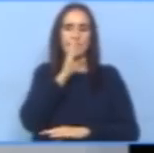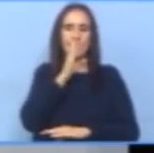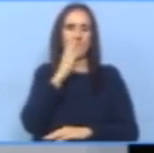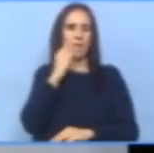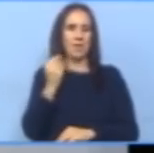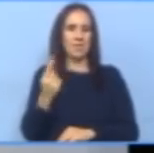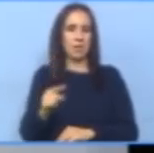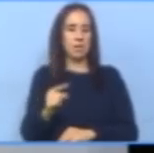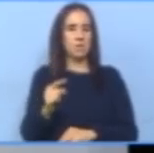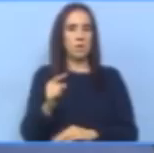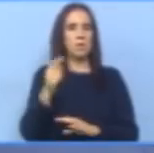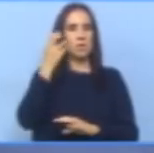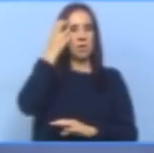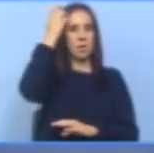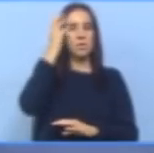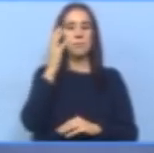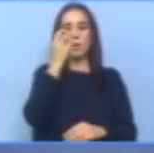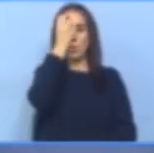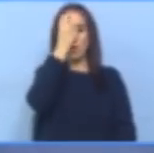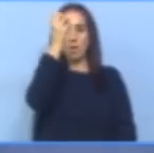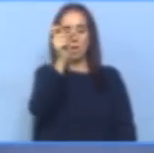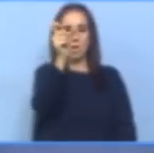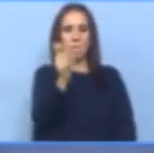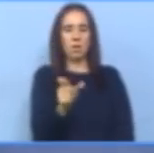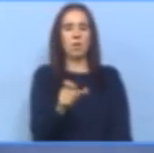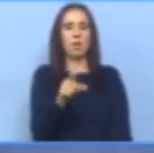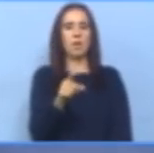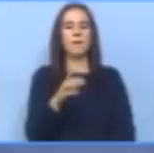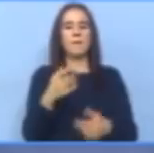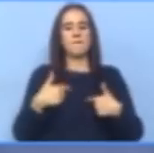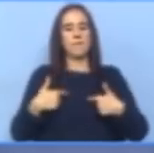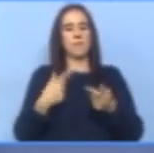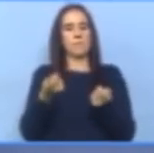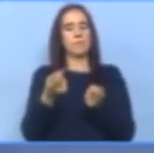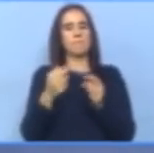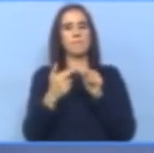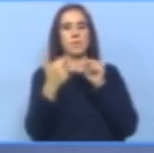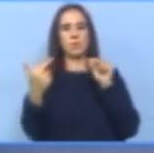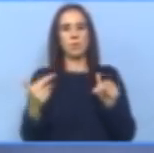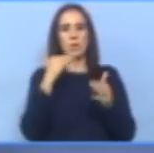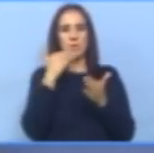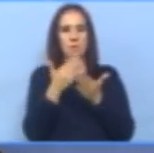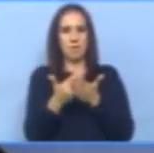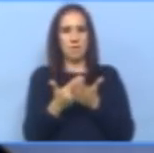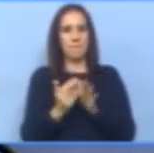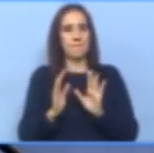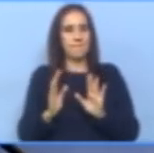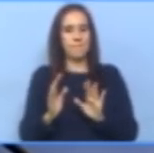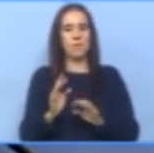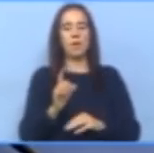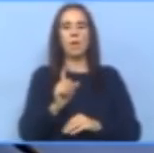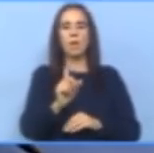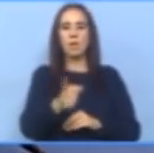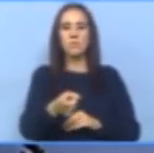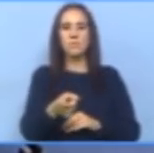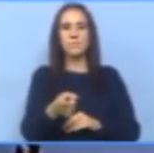a realeza, não é? O rei era o mediador. Exato. Para o exercício daquilo que